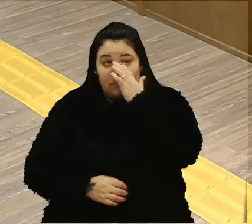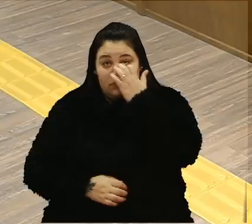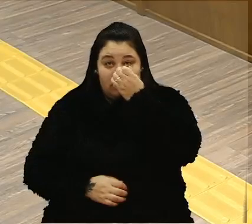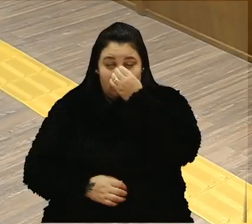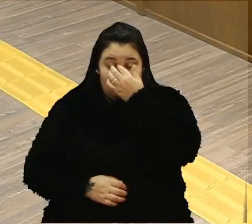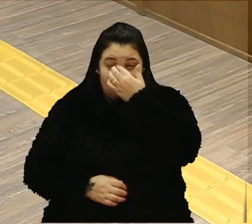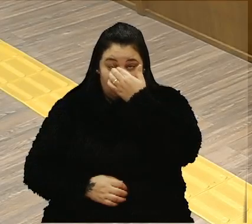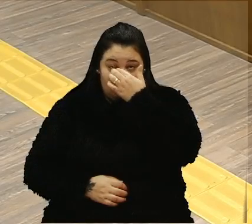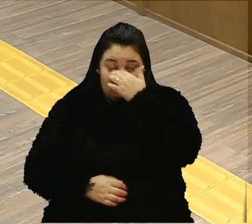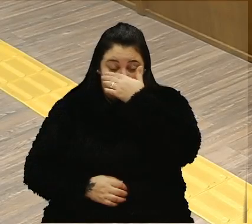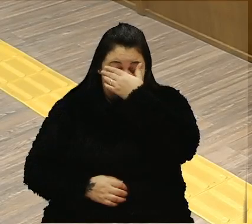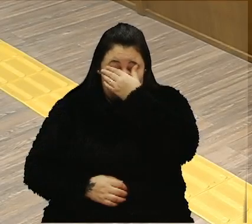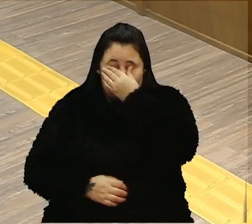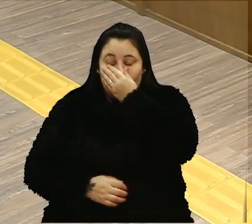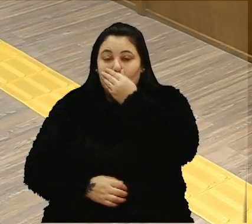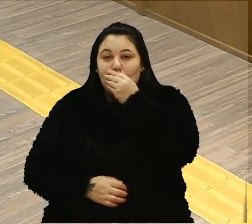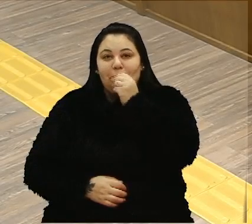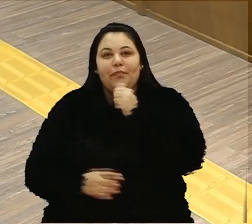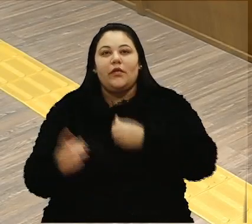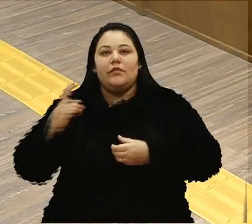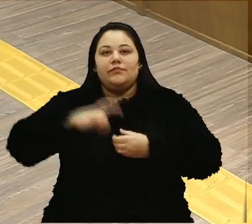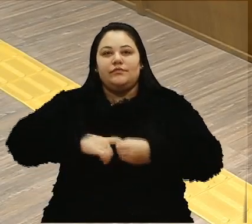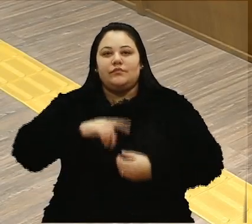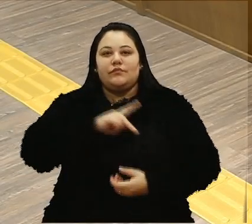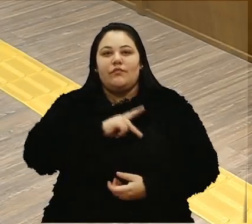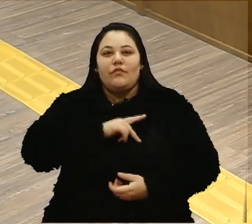Trabalhos ao presidente Lucas Carinhato.